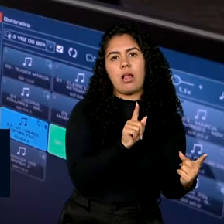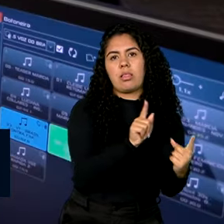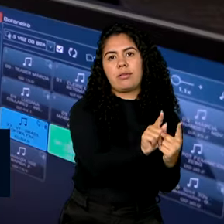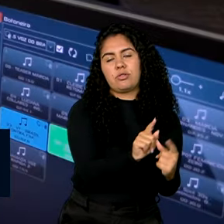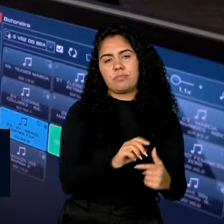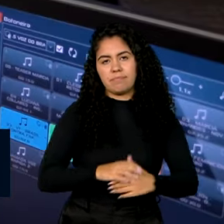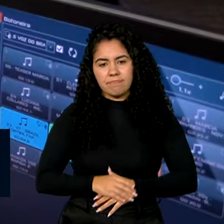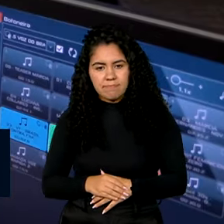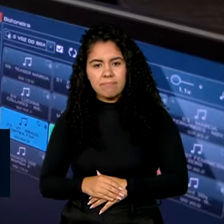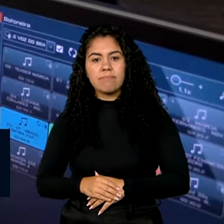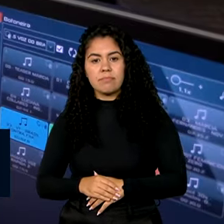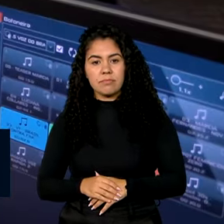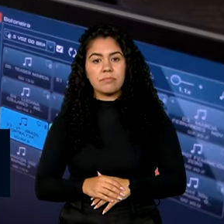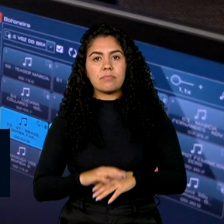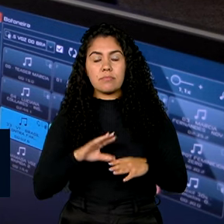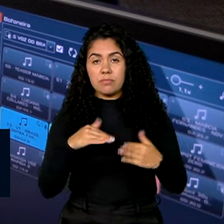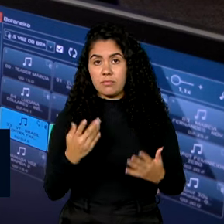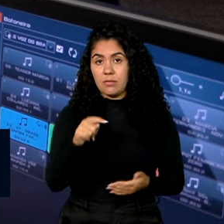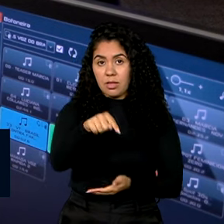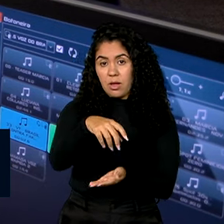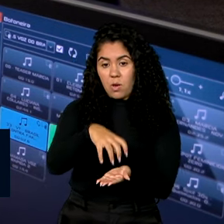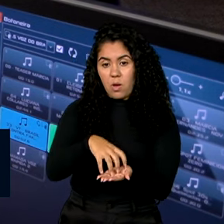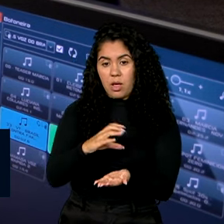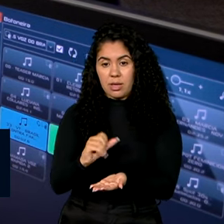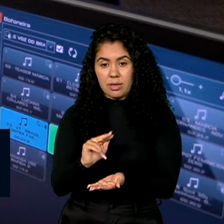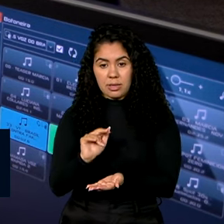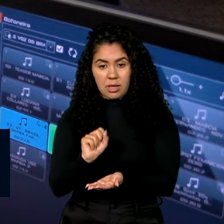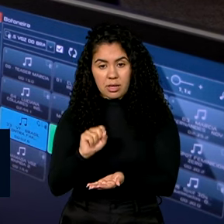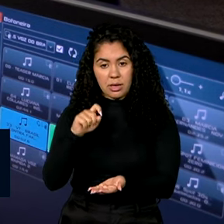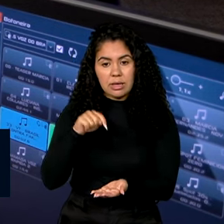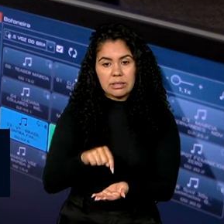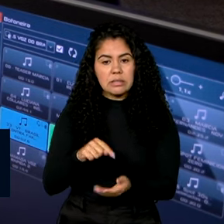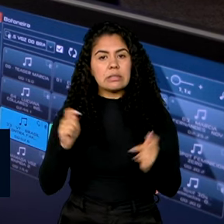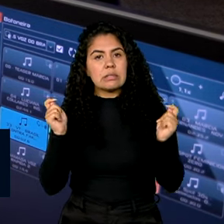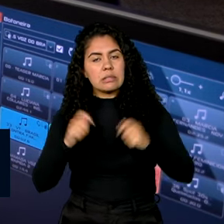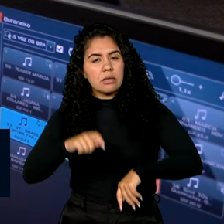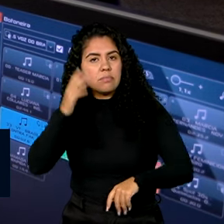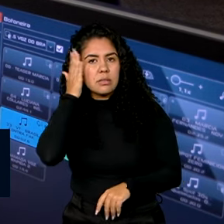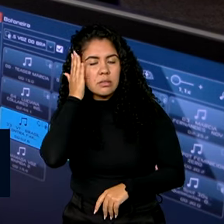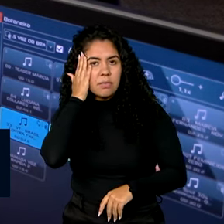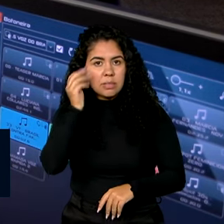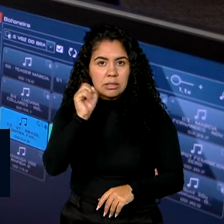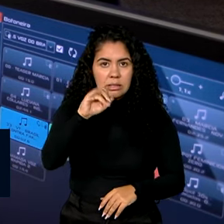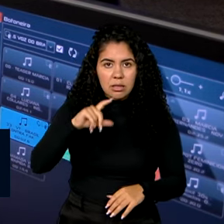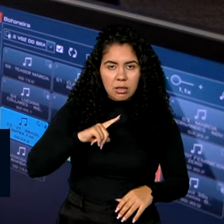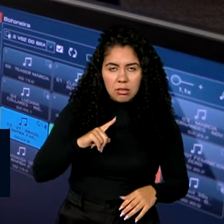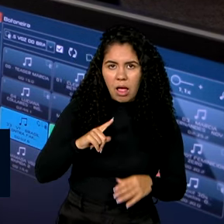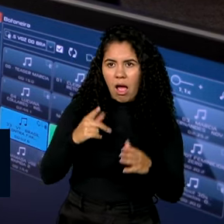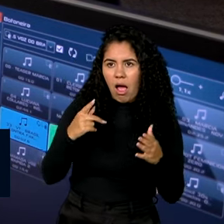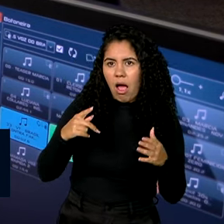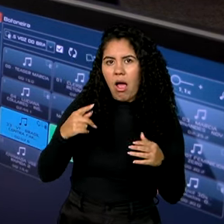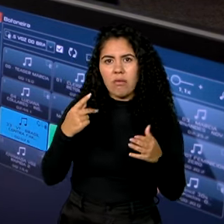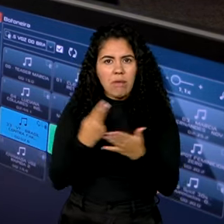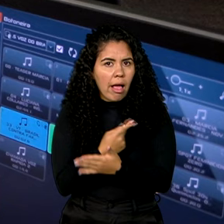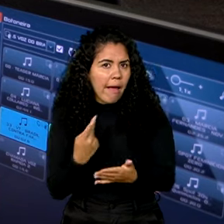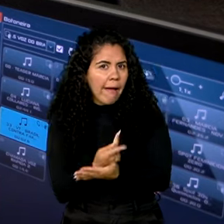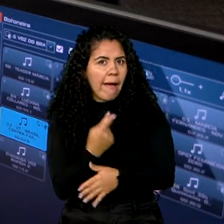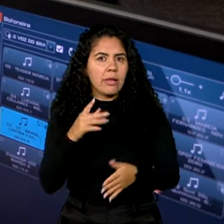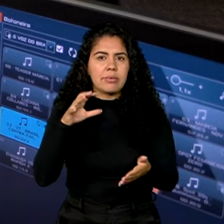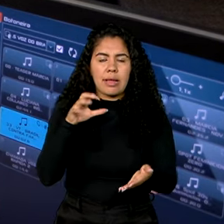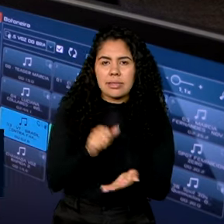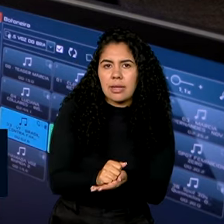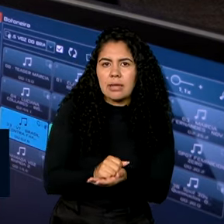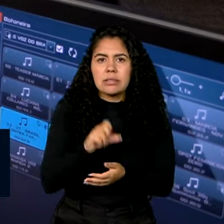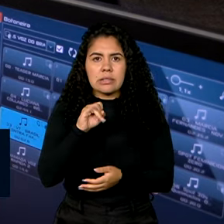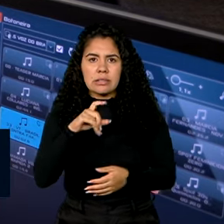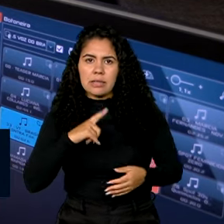e ali também no crass o o beneficiário já descobre se ele tá com esse cadastro irregular se ele tem alguma ou tá tudo